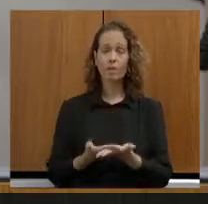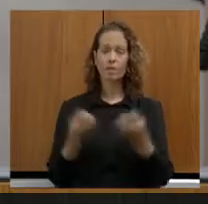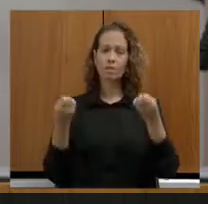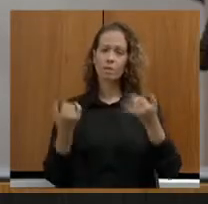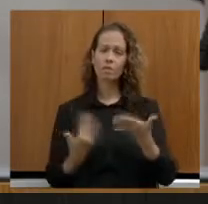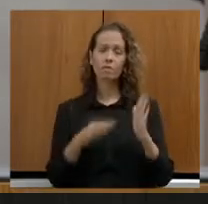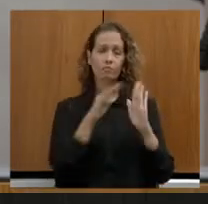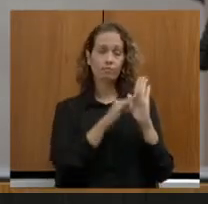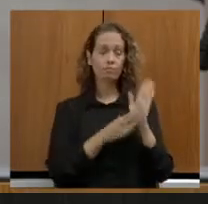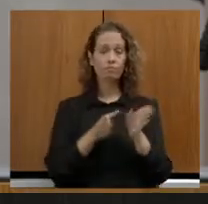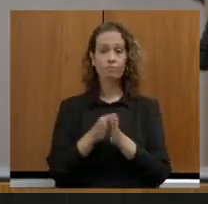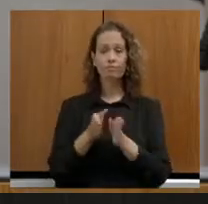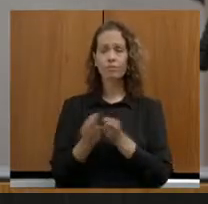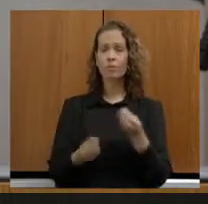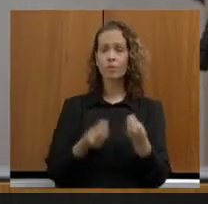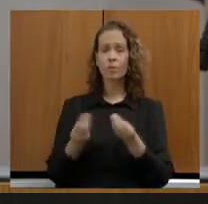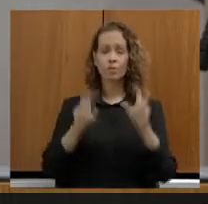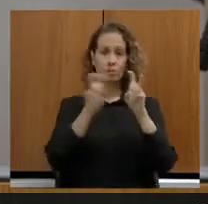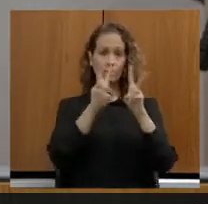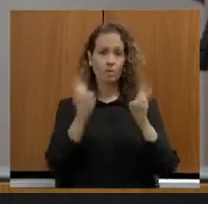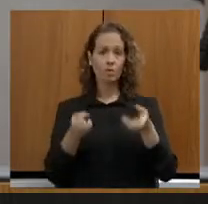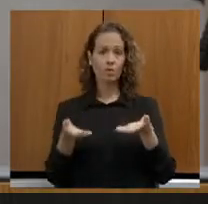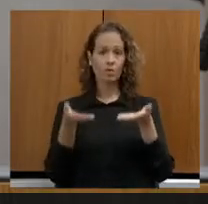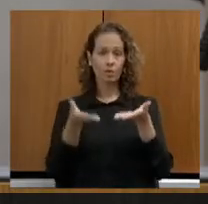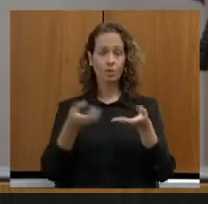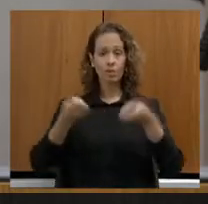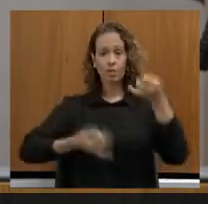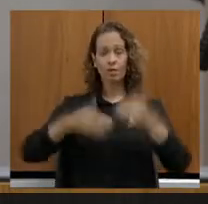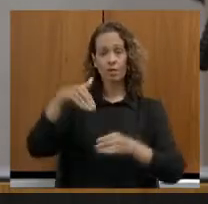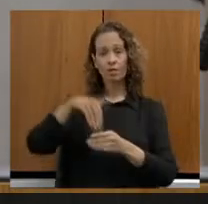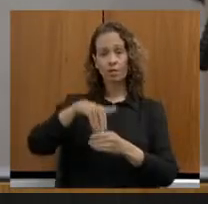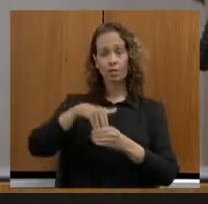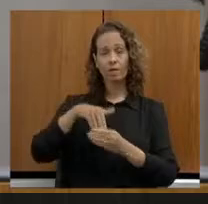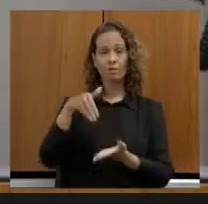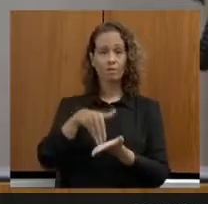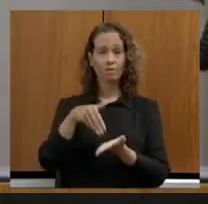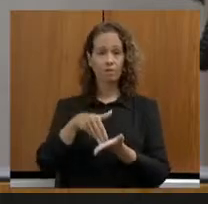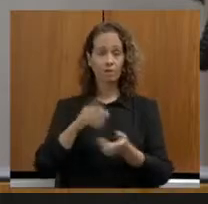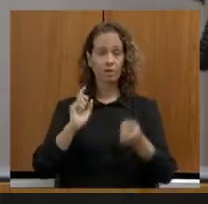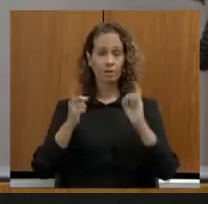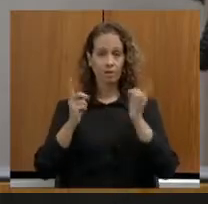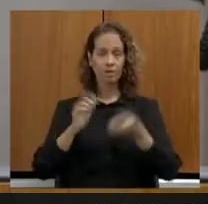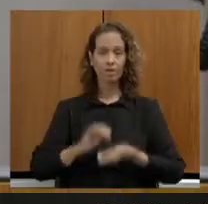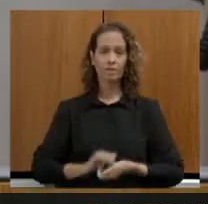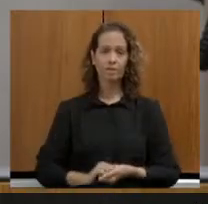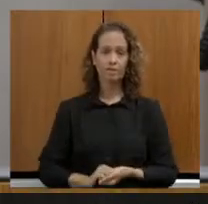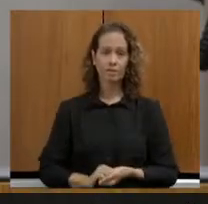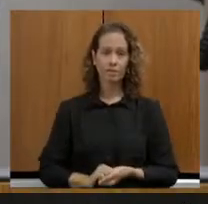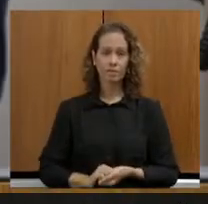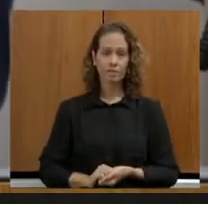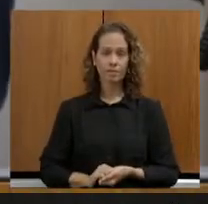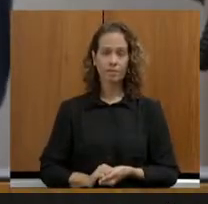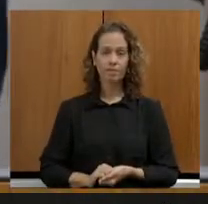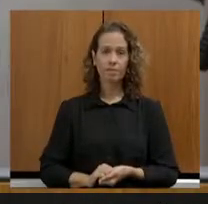recomendações referentes ao tema abordado que serão votados ao final desta reunião